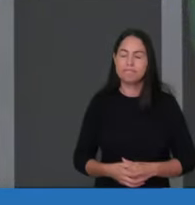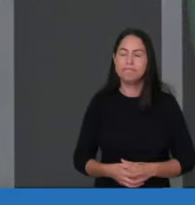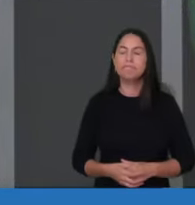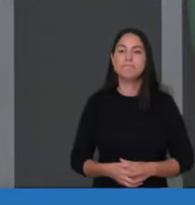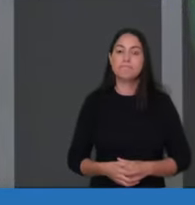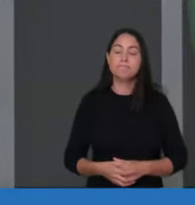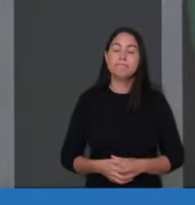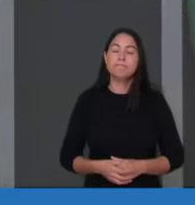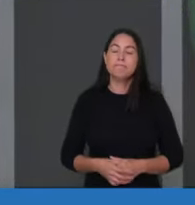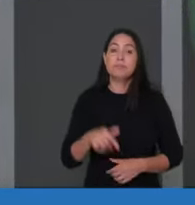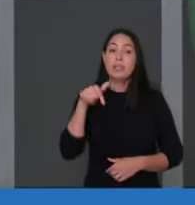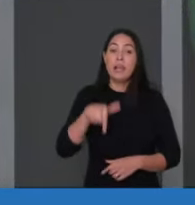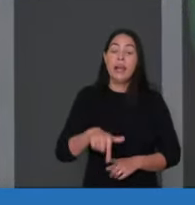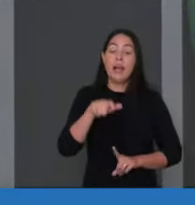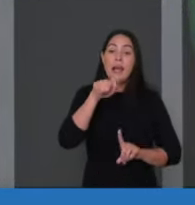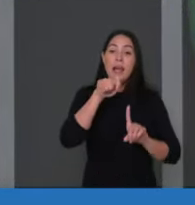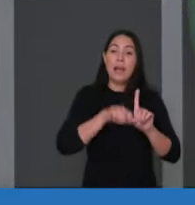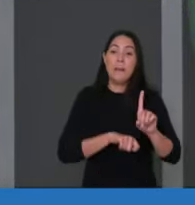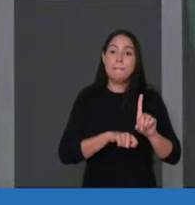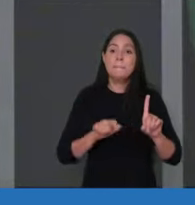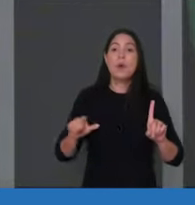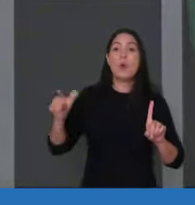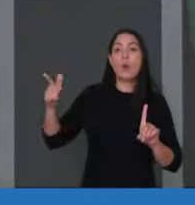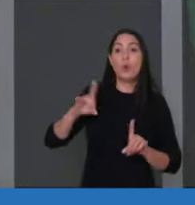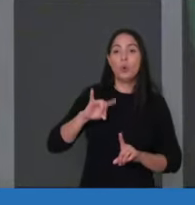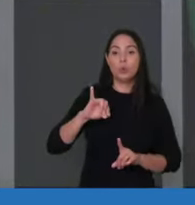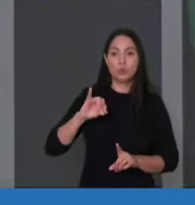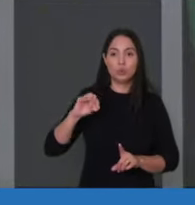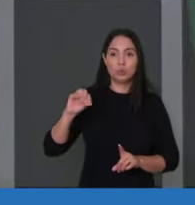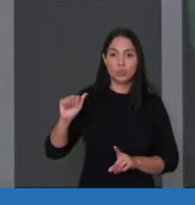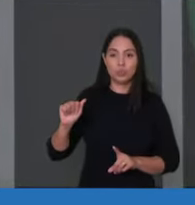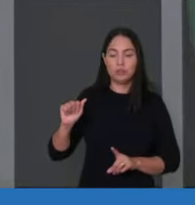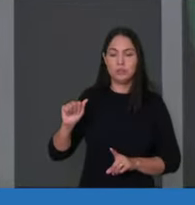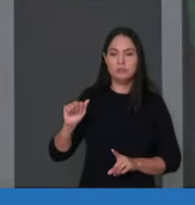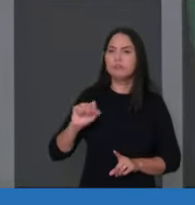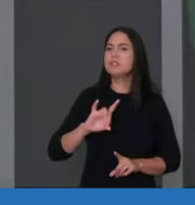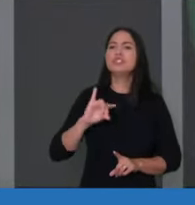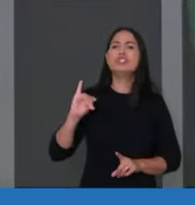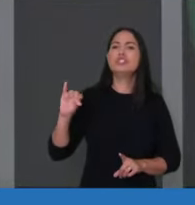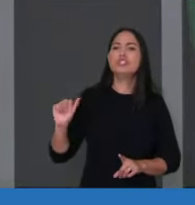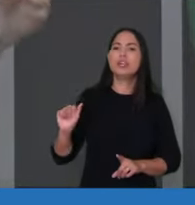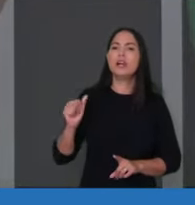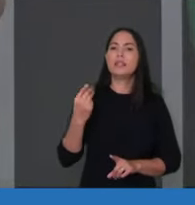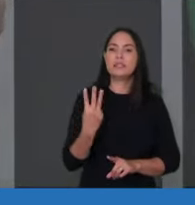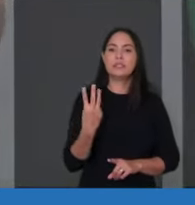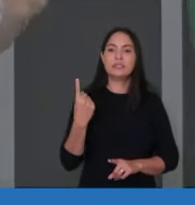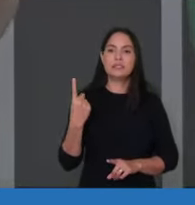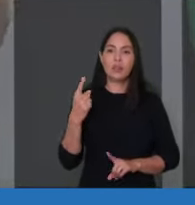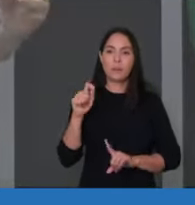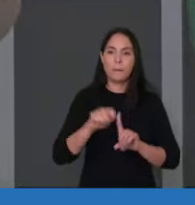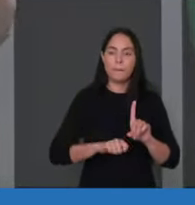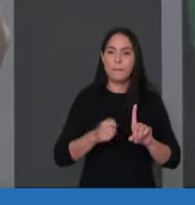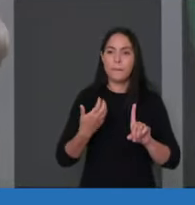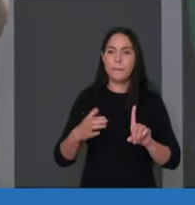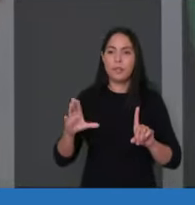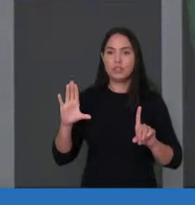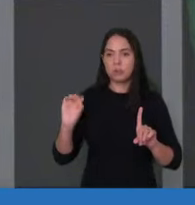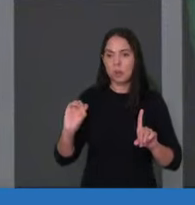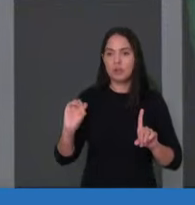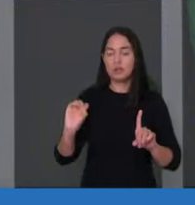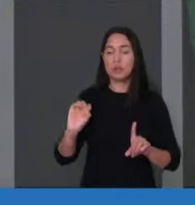esse mês marca uma outra data, a de 31 de março, que não pode